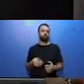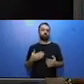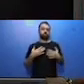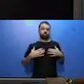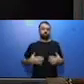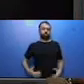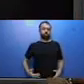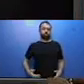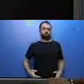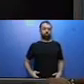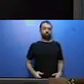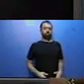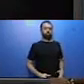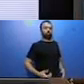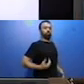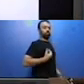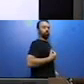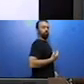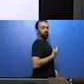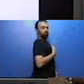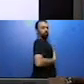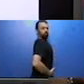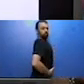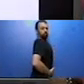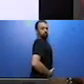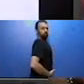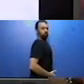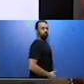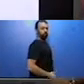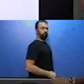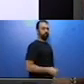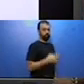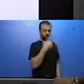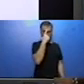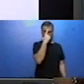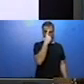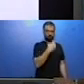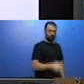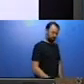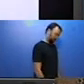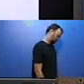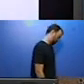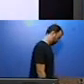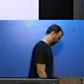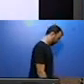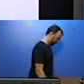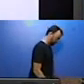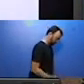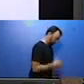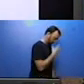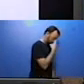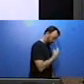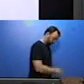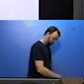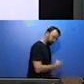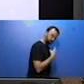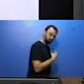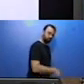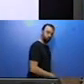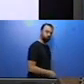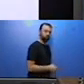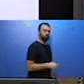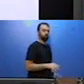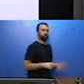Posicionando o corpo no ambiente. Vamos ver esse tema. Um rosto excessivamente baixado, fixo no chão,